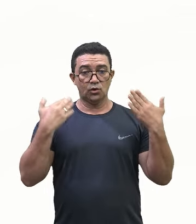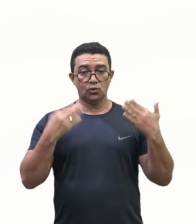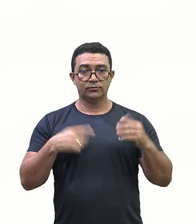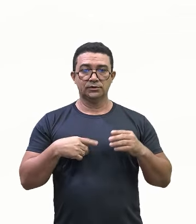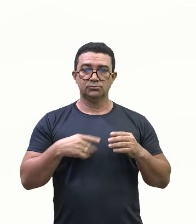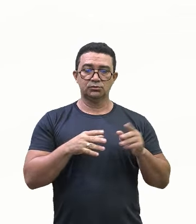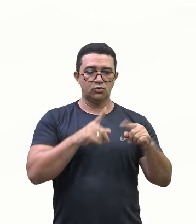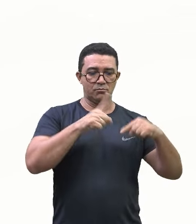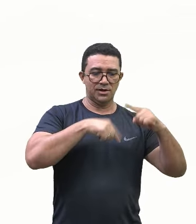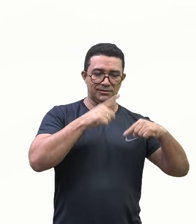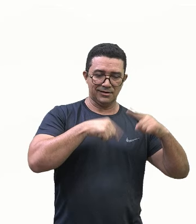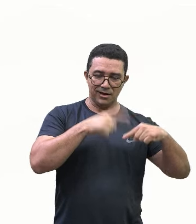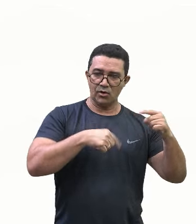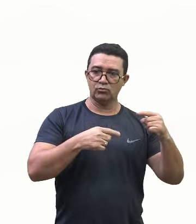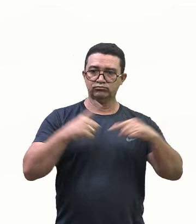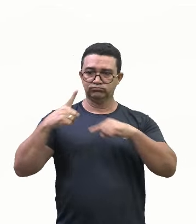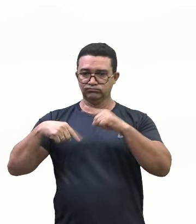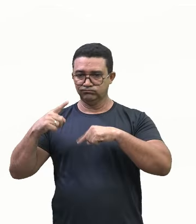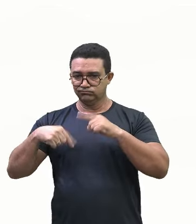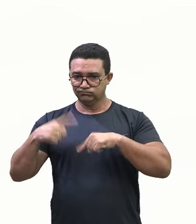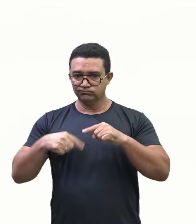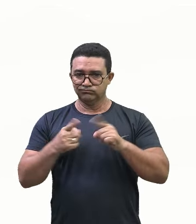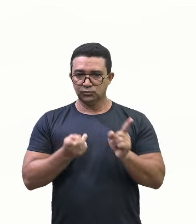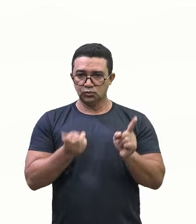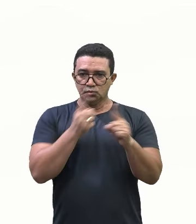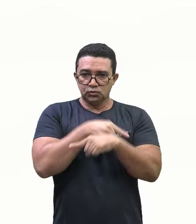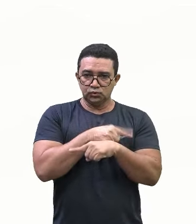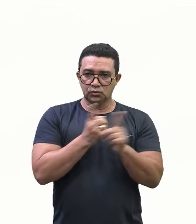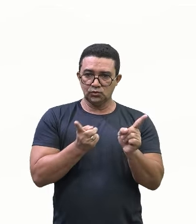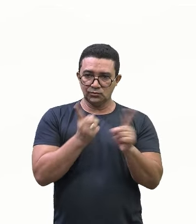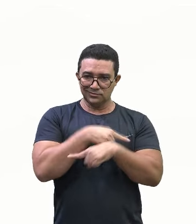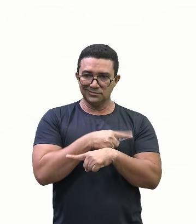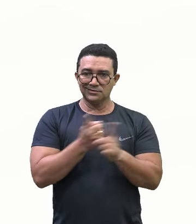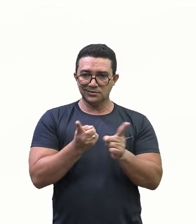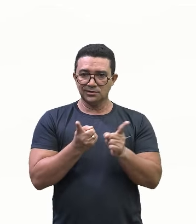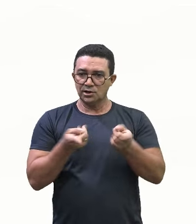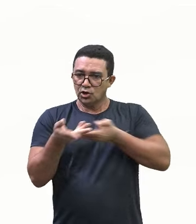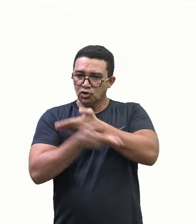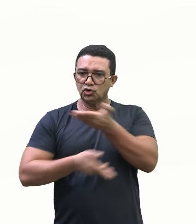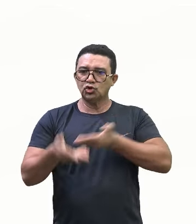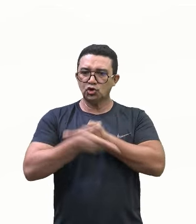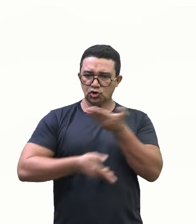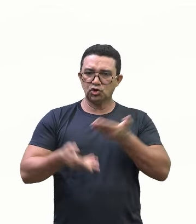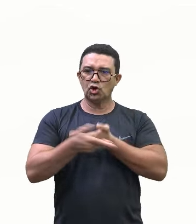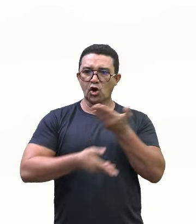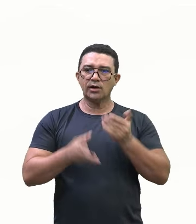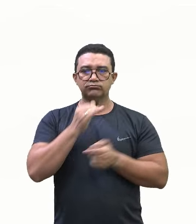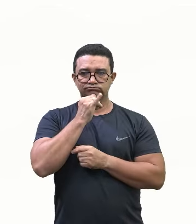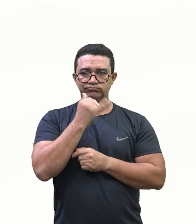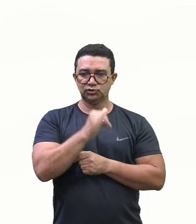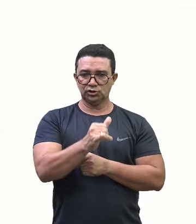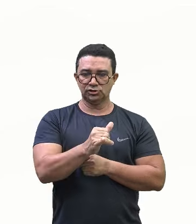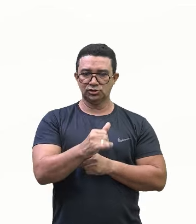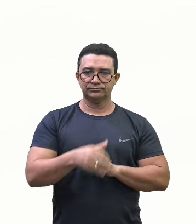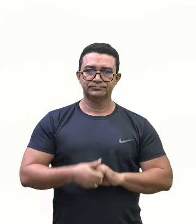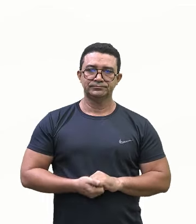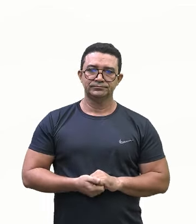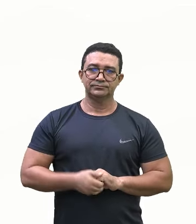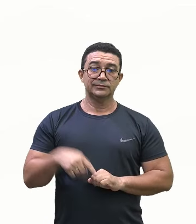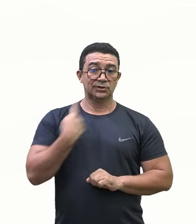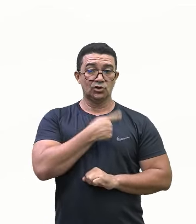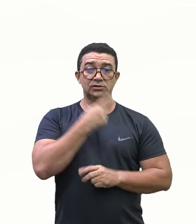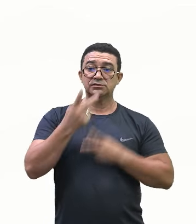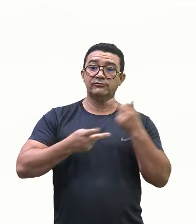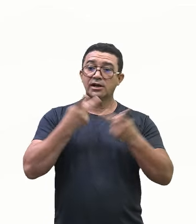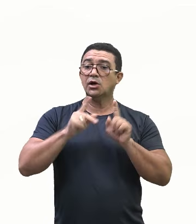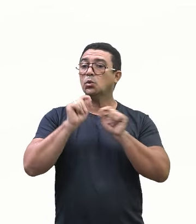fluido que vai transitar de um para o outro. Então, agora você entende essa energia. E aí nós vamos falar